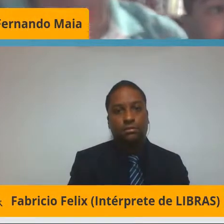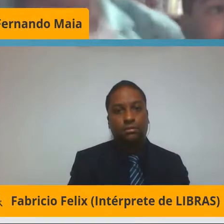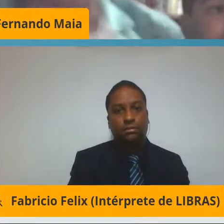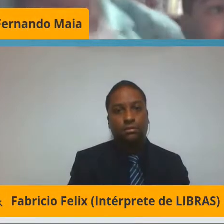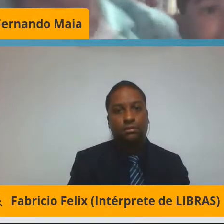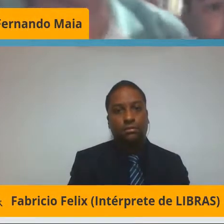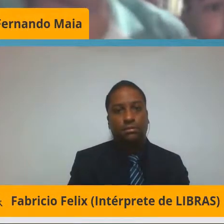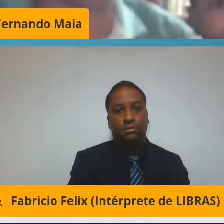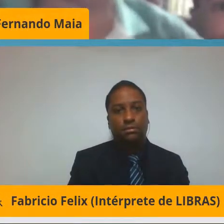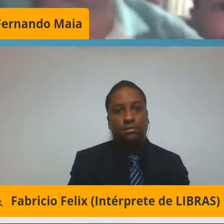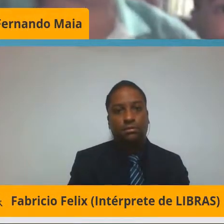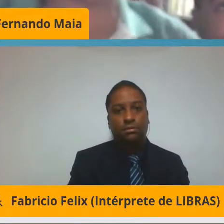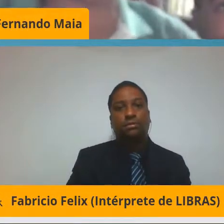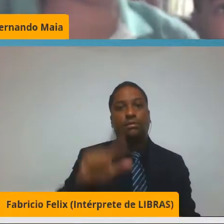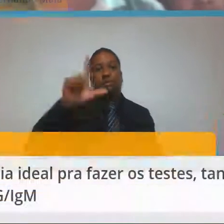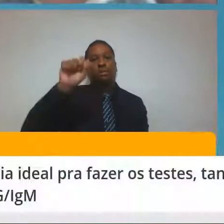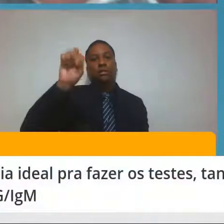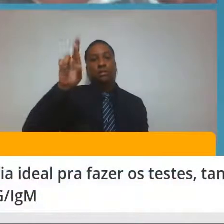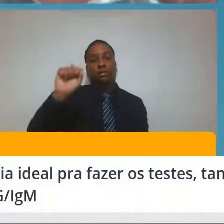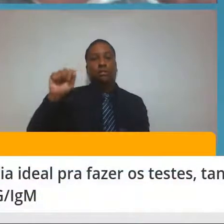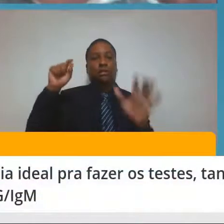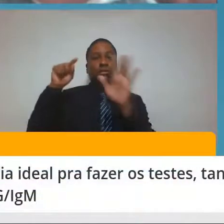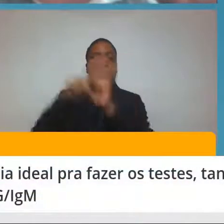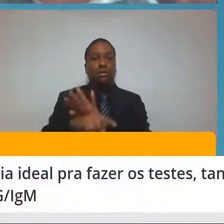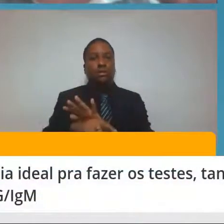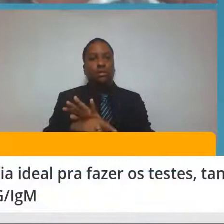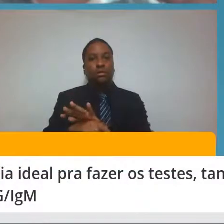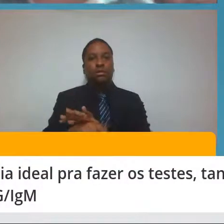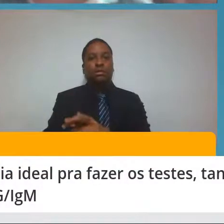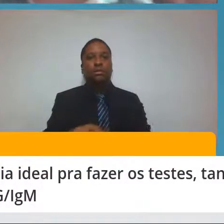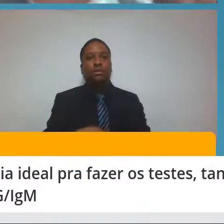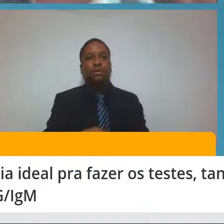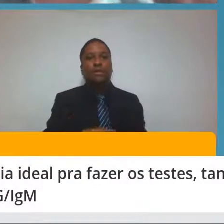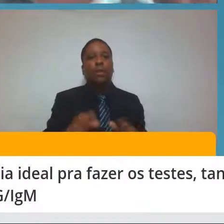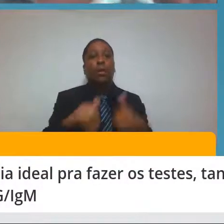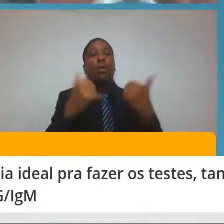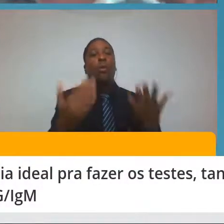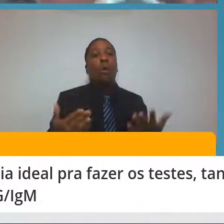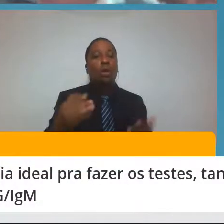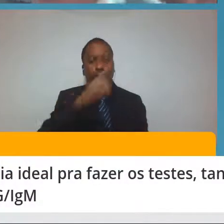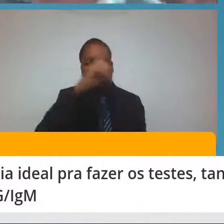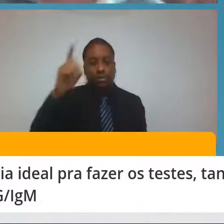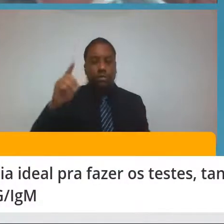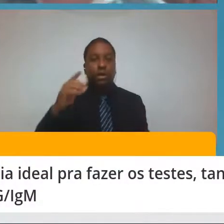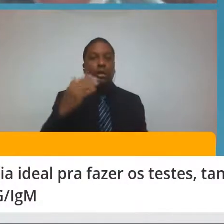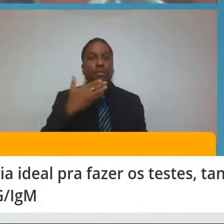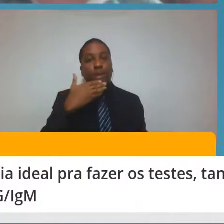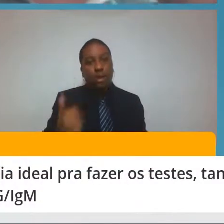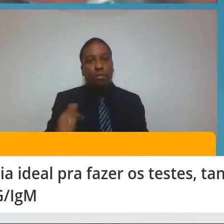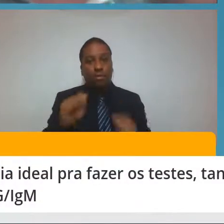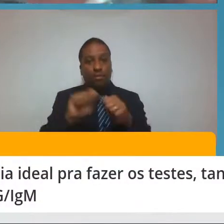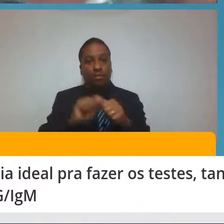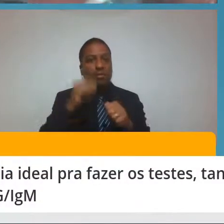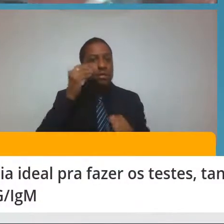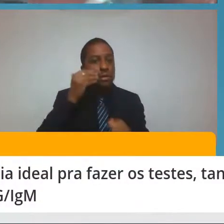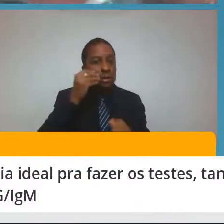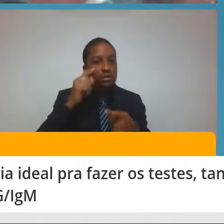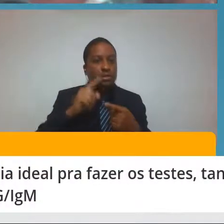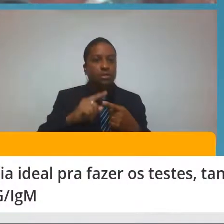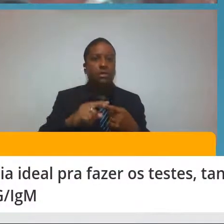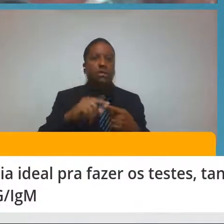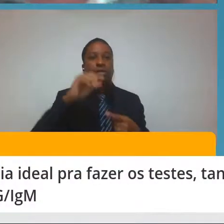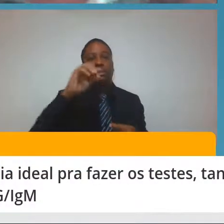Aqui, a Lara está perguntando se puder esclarecer qual o dia ideal para fazer os testes, tanto o RT-PCR e a sorologia. Acho que você